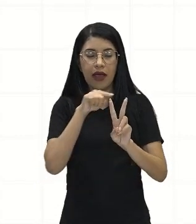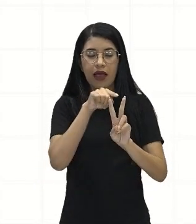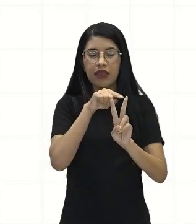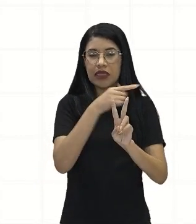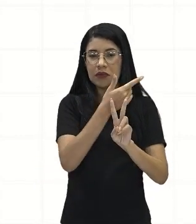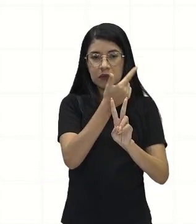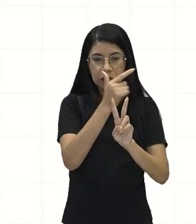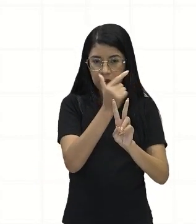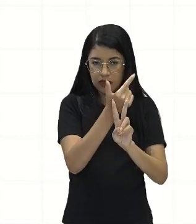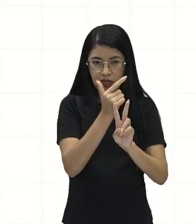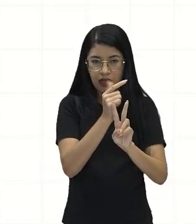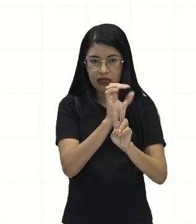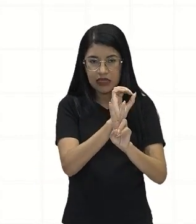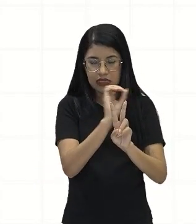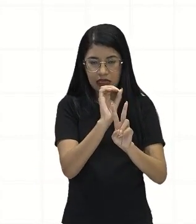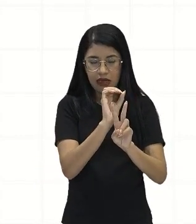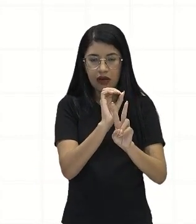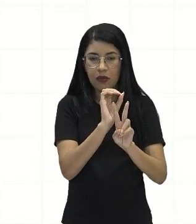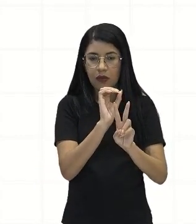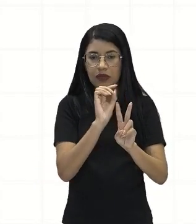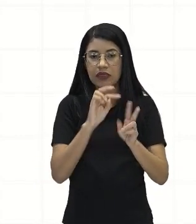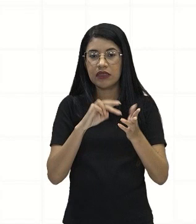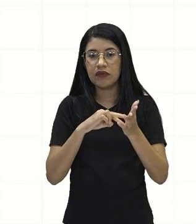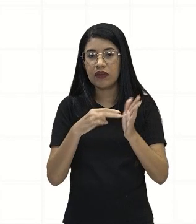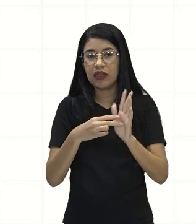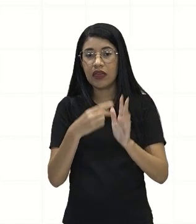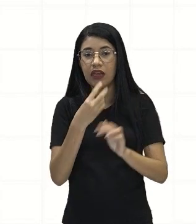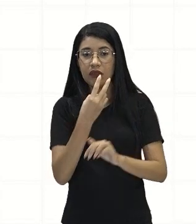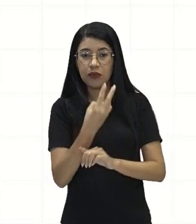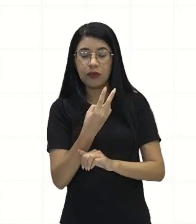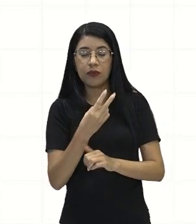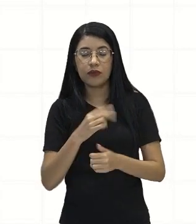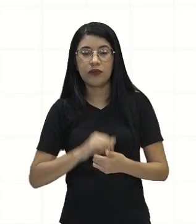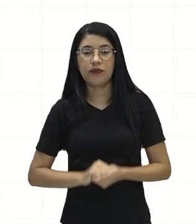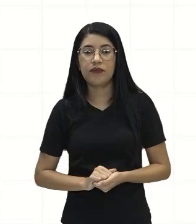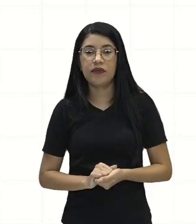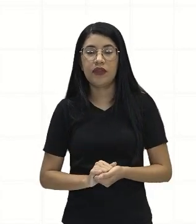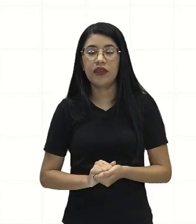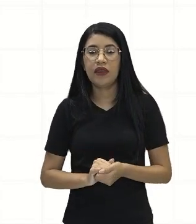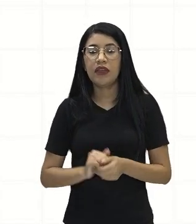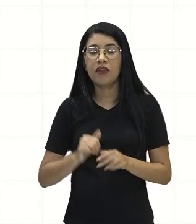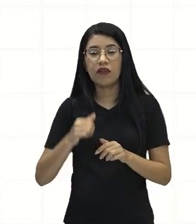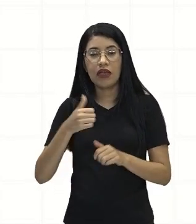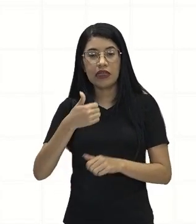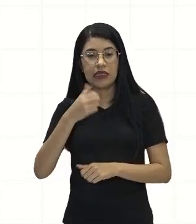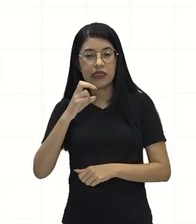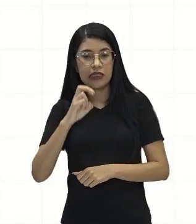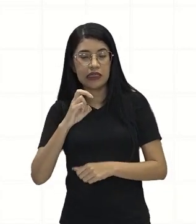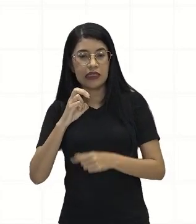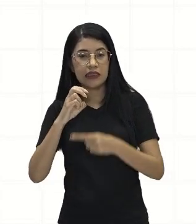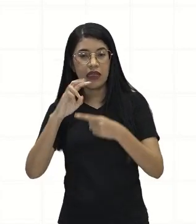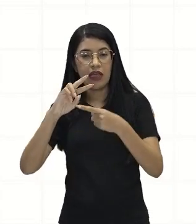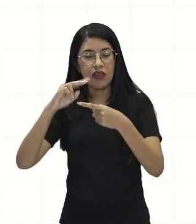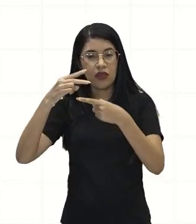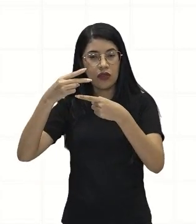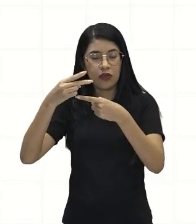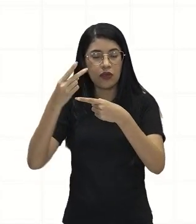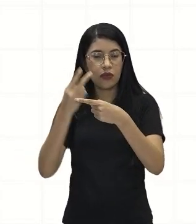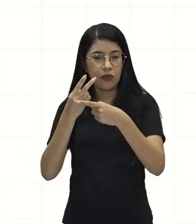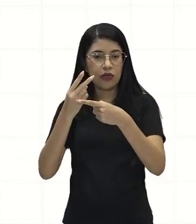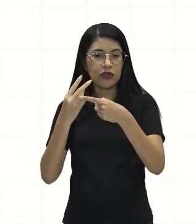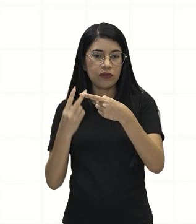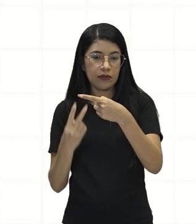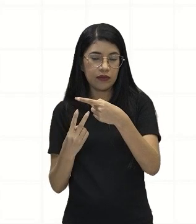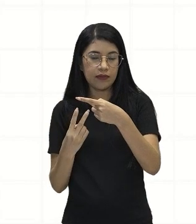é 2, olha. Então, vai ficar 15 elevado a 2 sobre 2, olha só. Então,